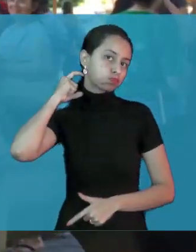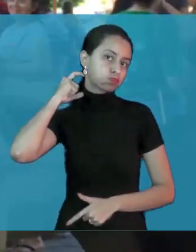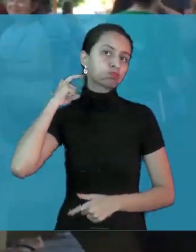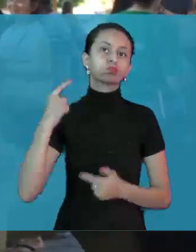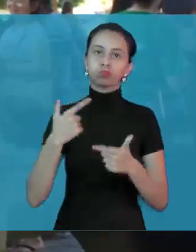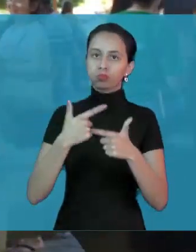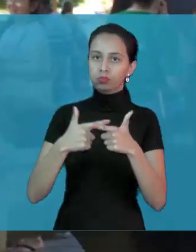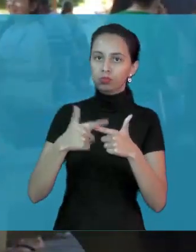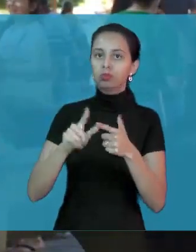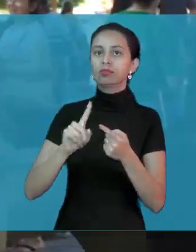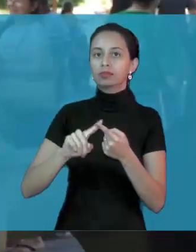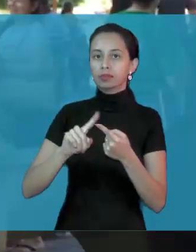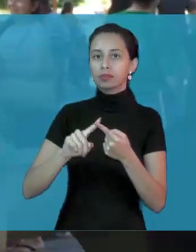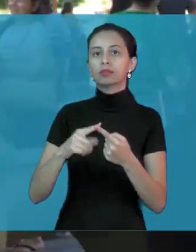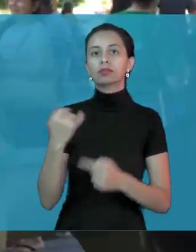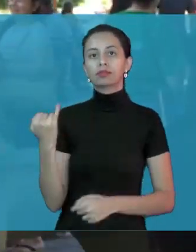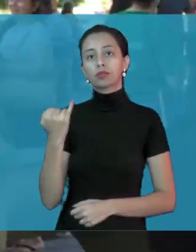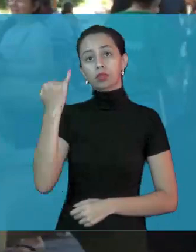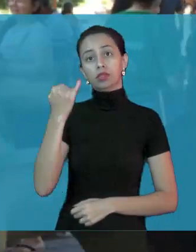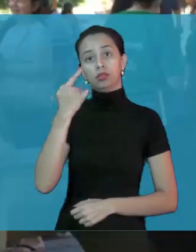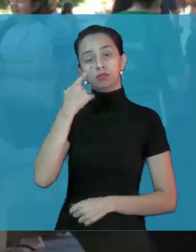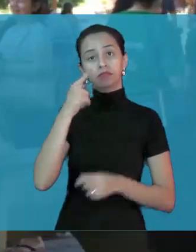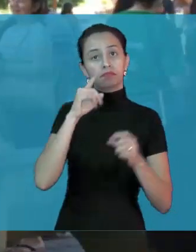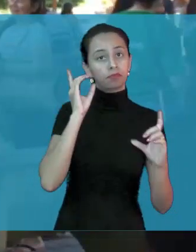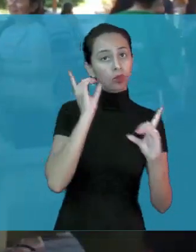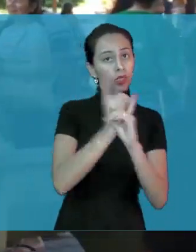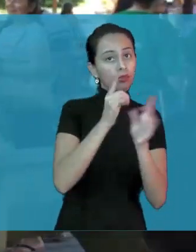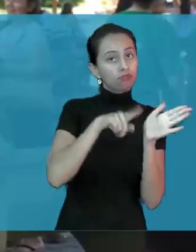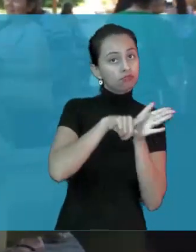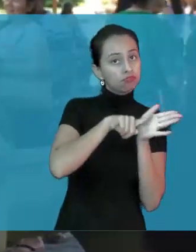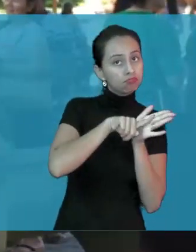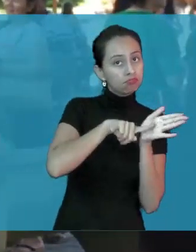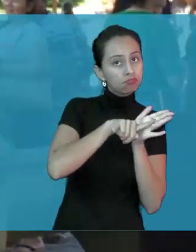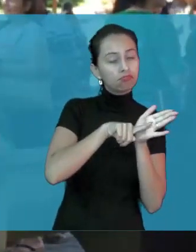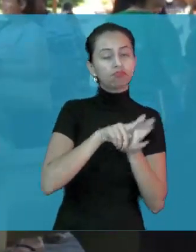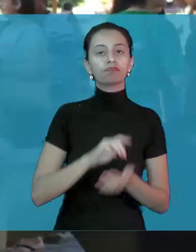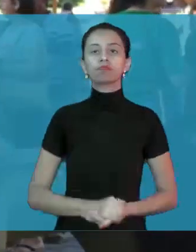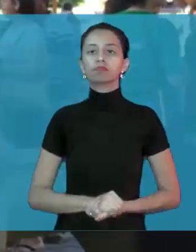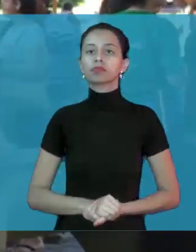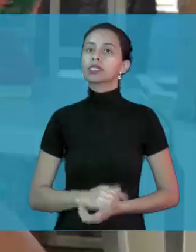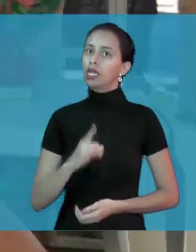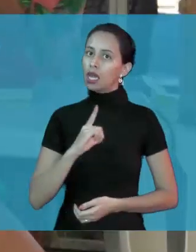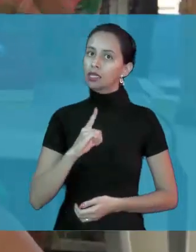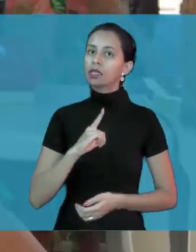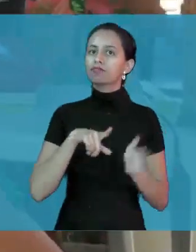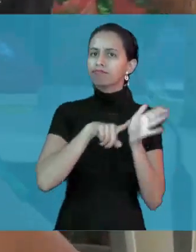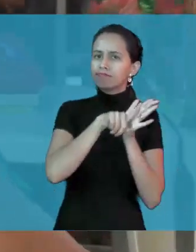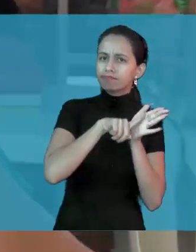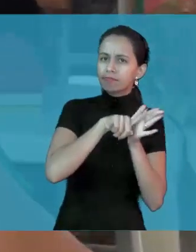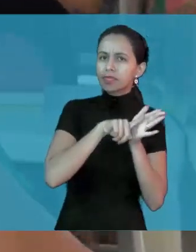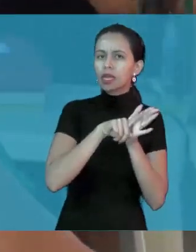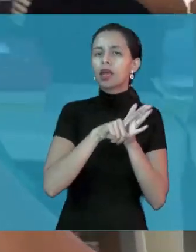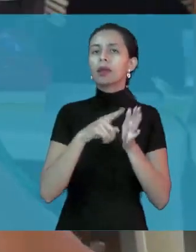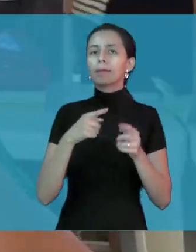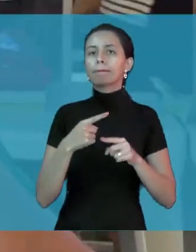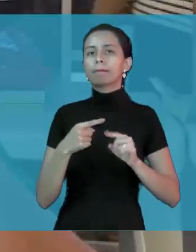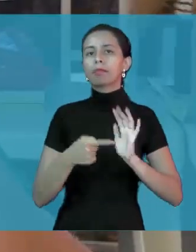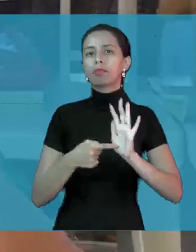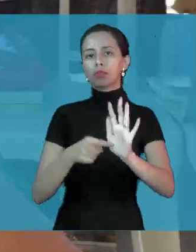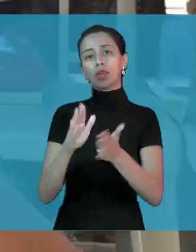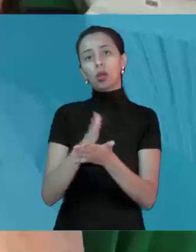nódulo na região cervical, no sítio da tireoide, também já deve investigar com o serviço de cabeça e pescoço. Além dos sintomas que precisam